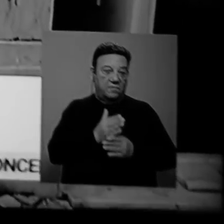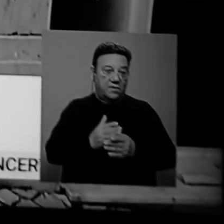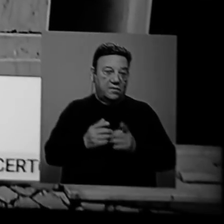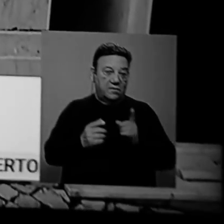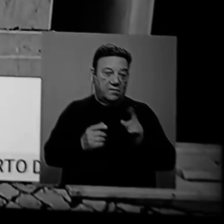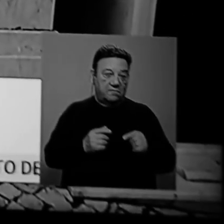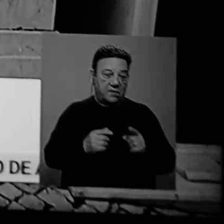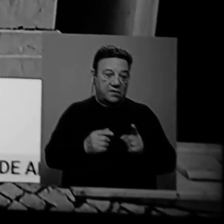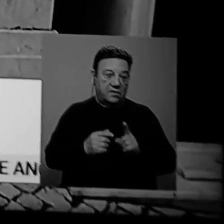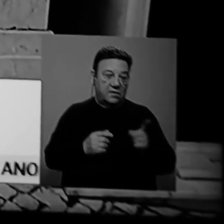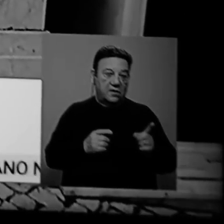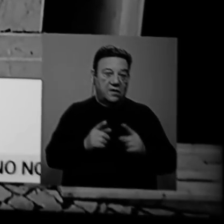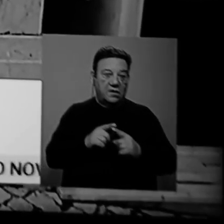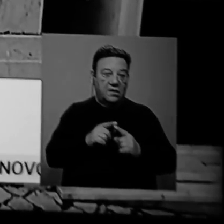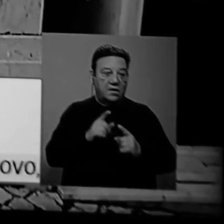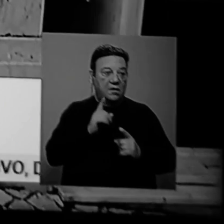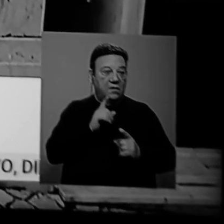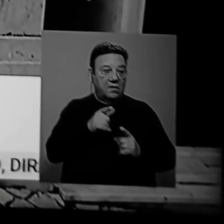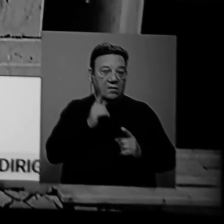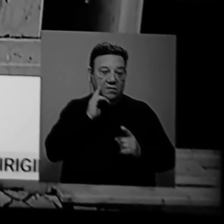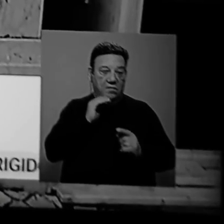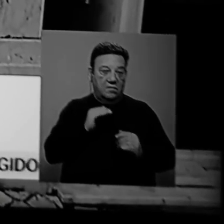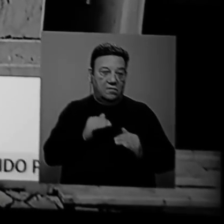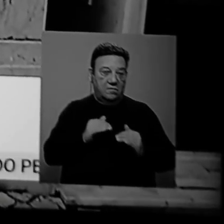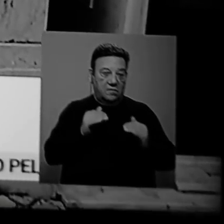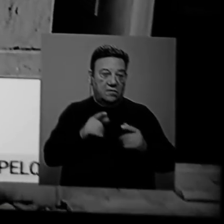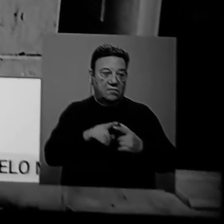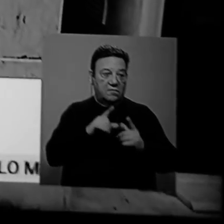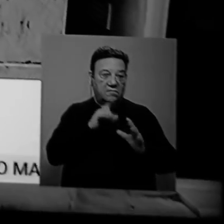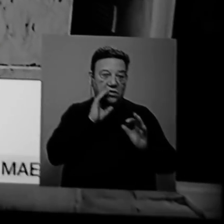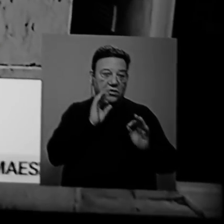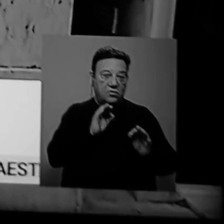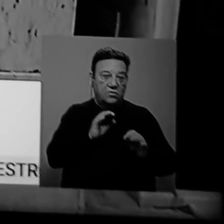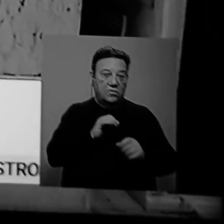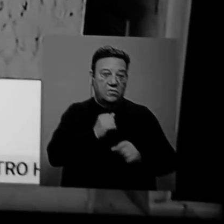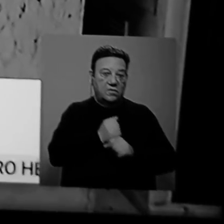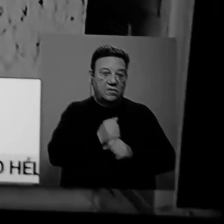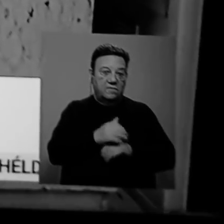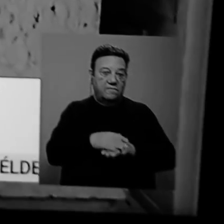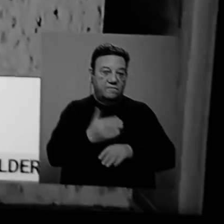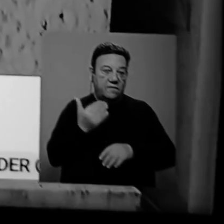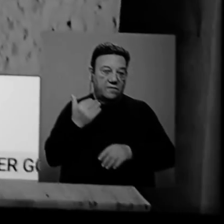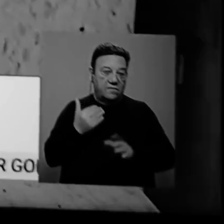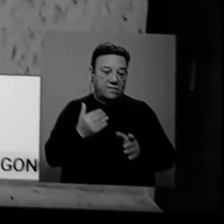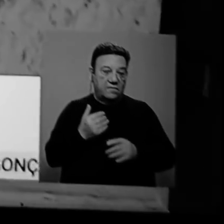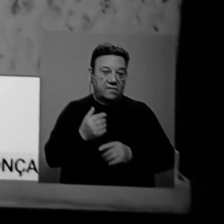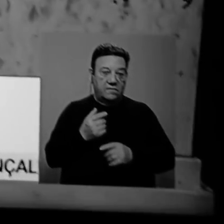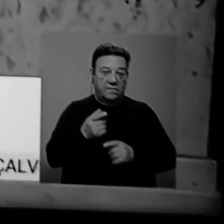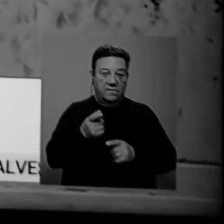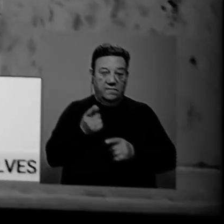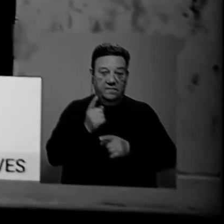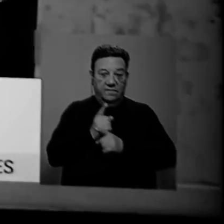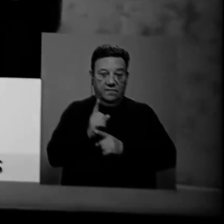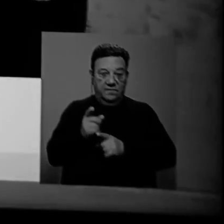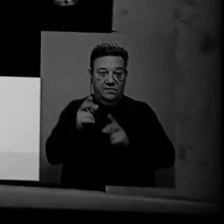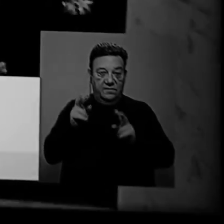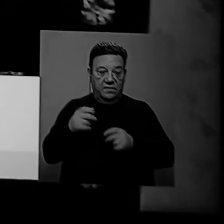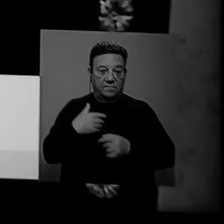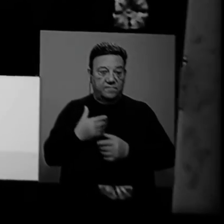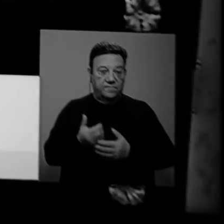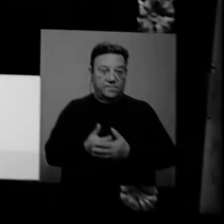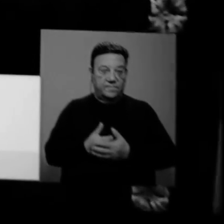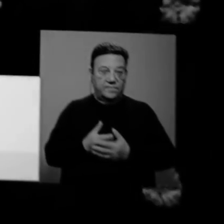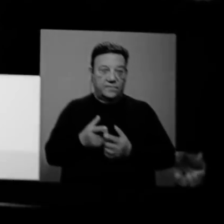é a elevação e o cuidado com que os trabalhos eram feitos. E, neste caso, temos